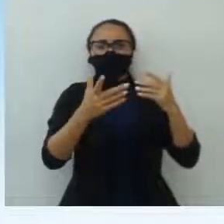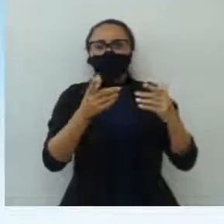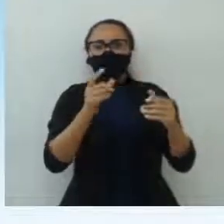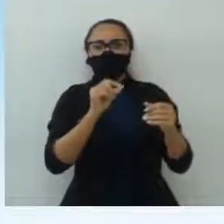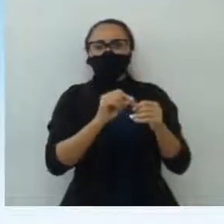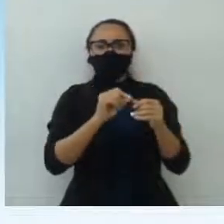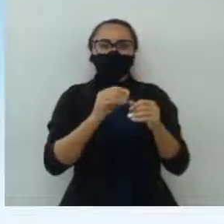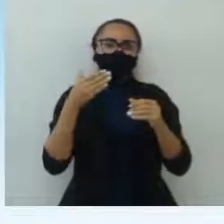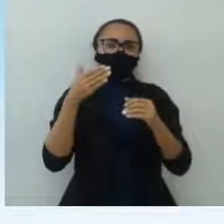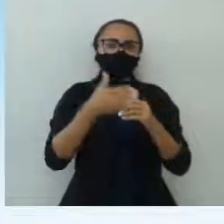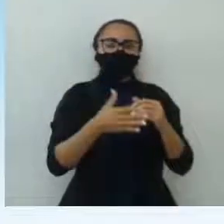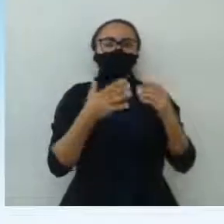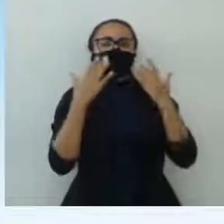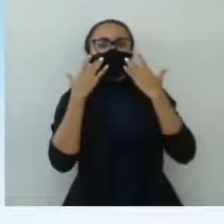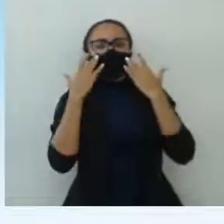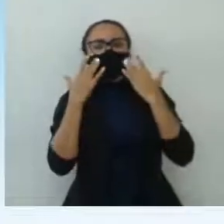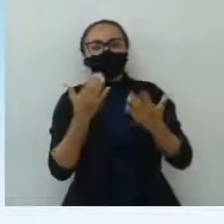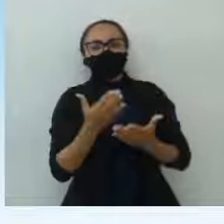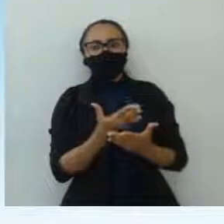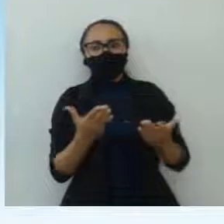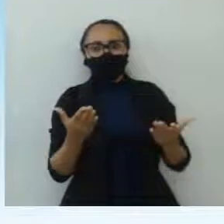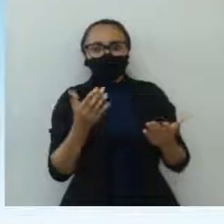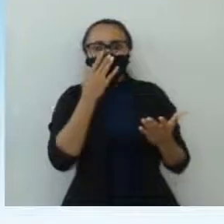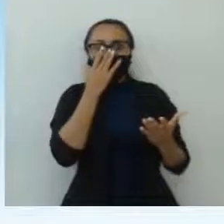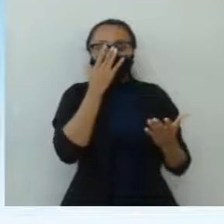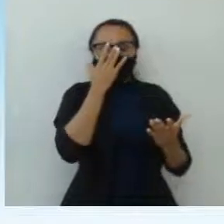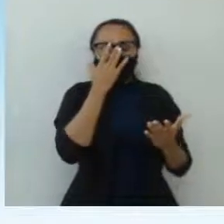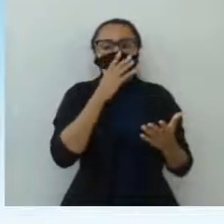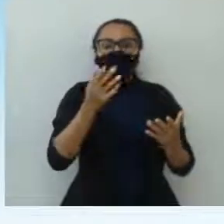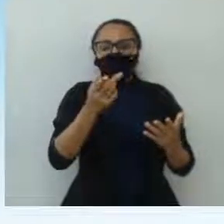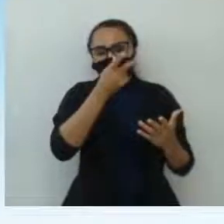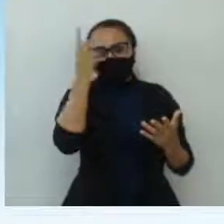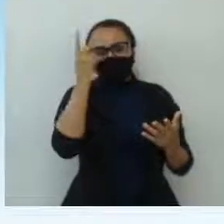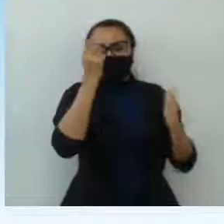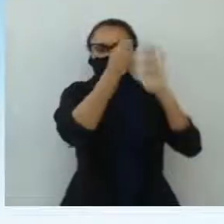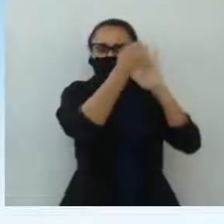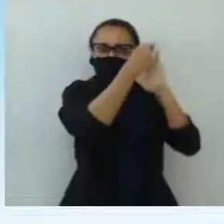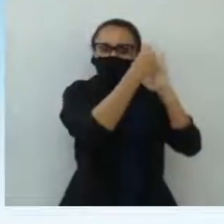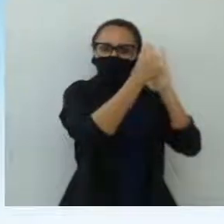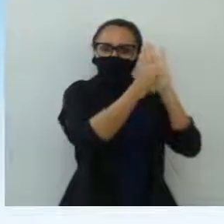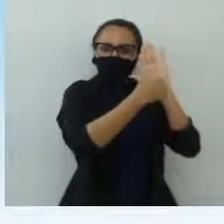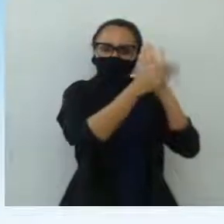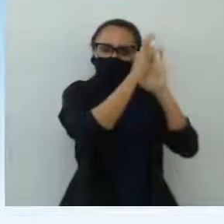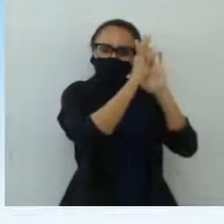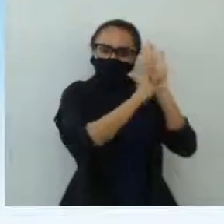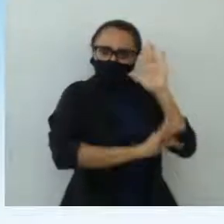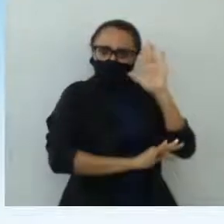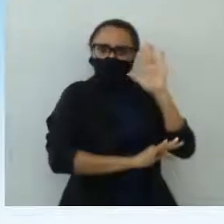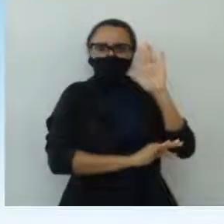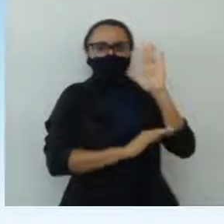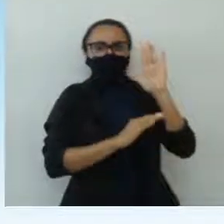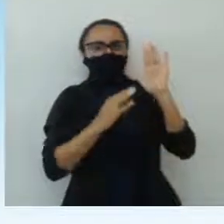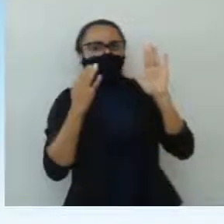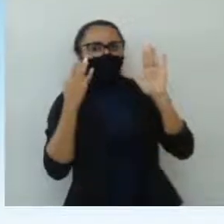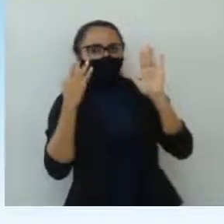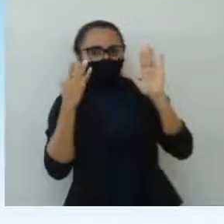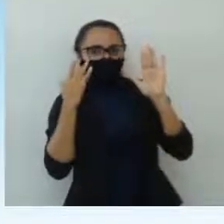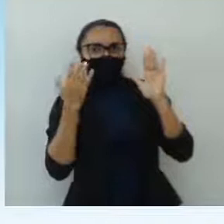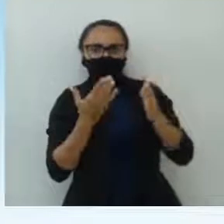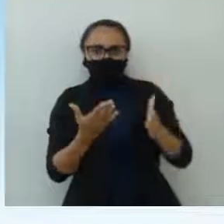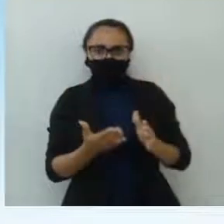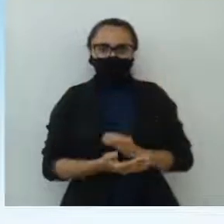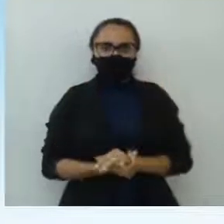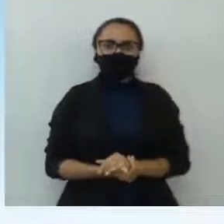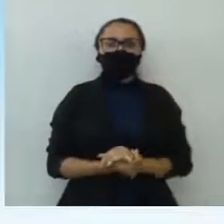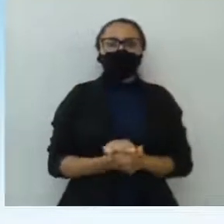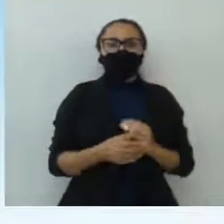parte da arte teatral. Então, o dramaturgo é aquela pessoa que escreve os textos da dramaturgia. Os textos teatrais